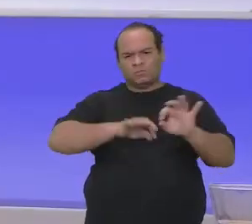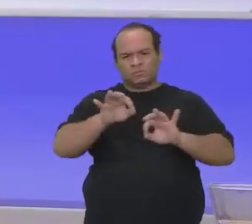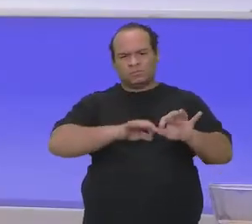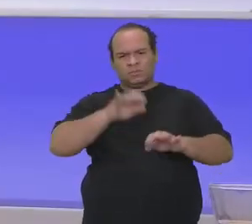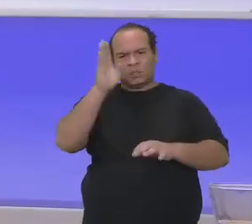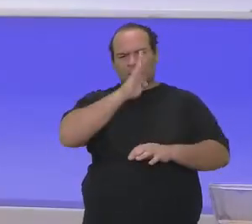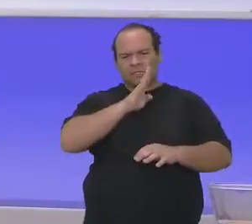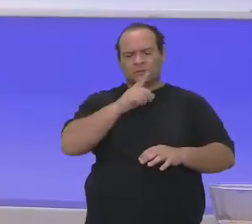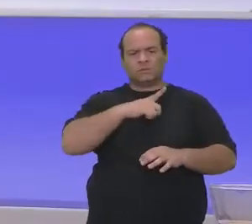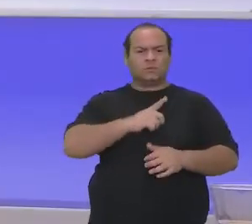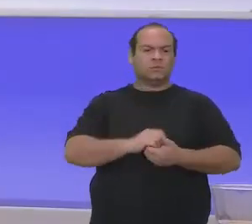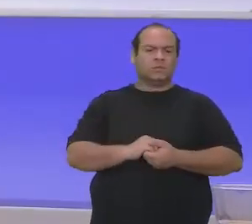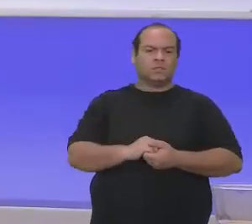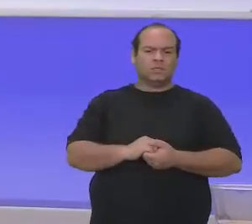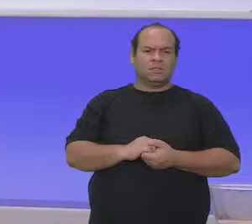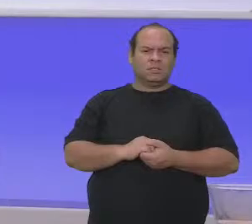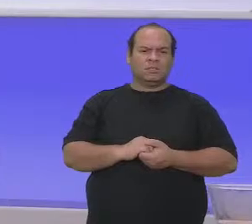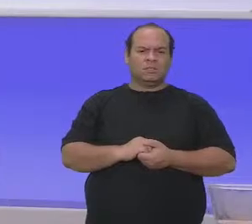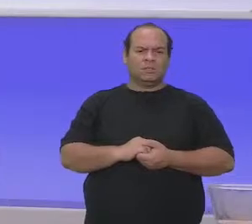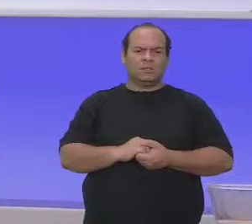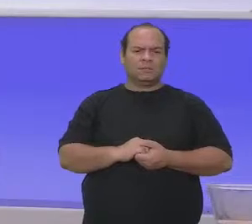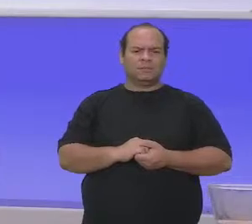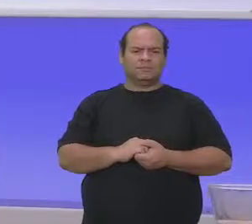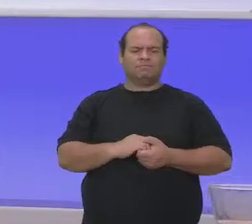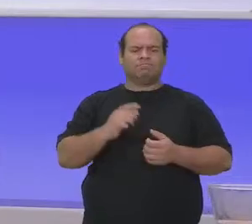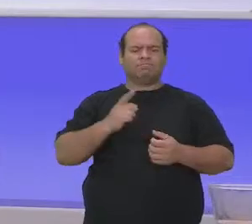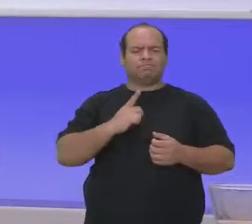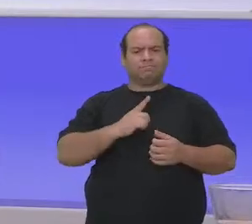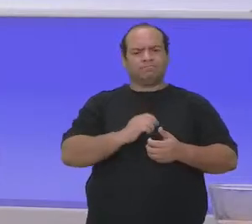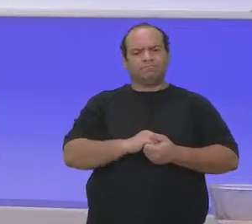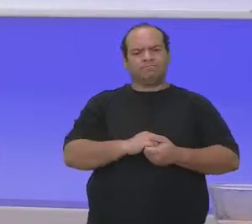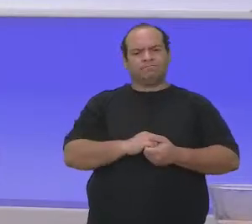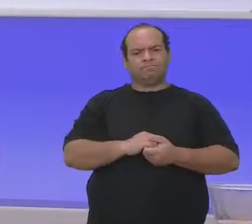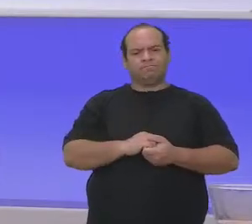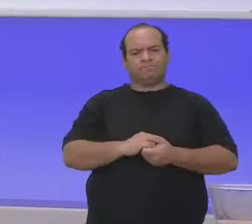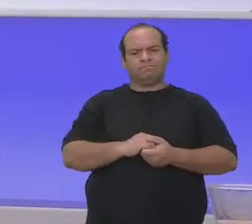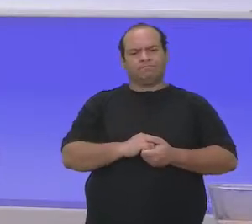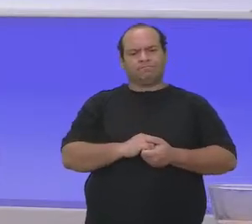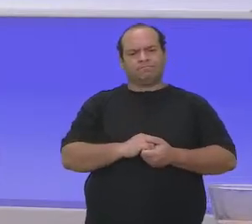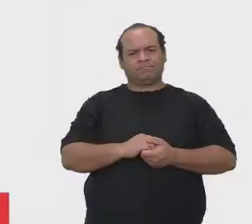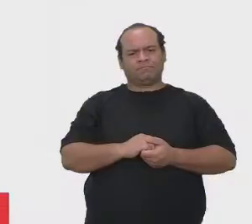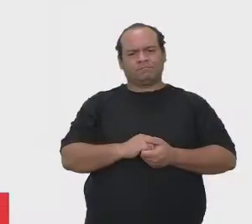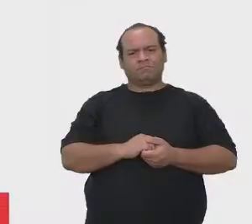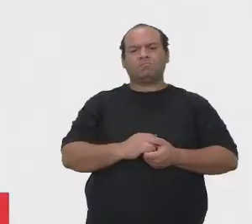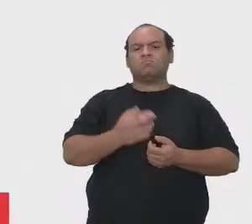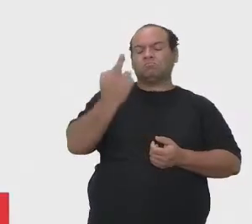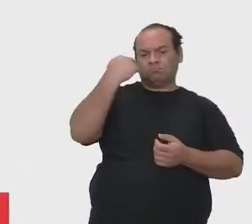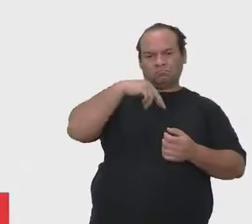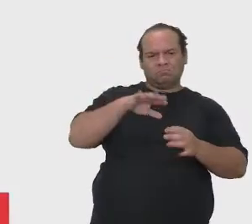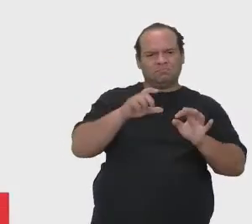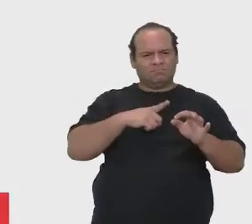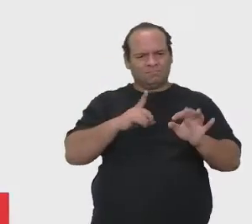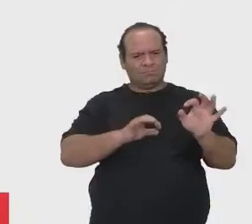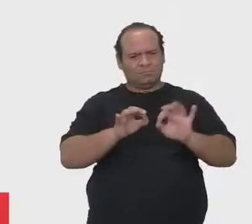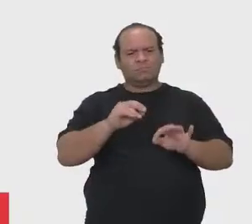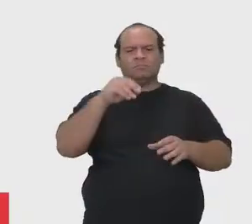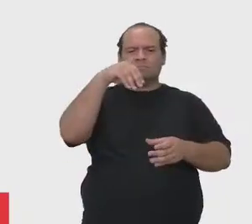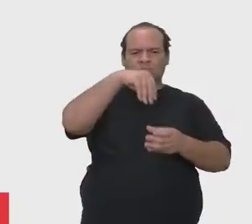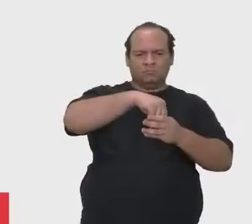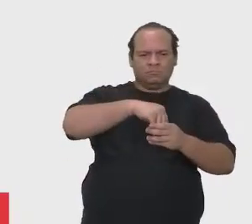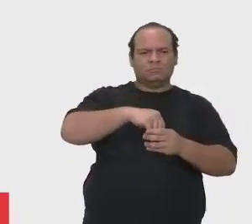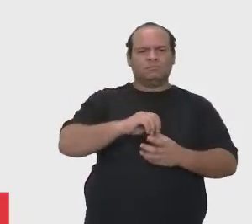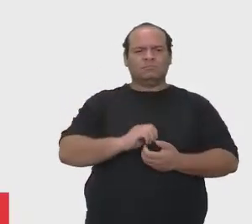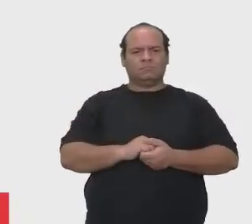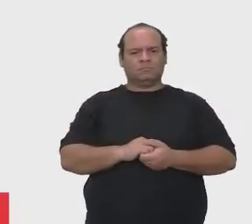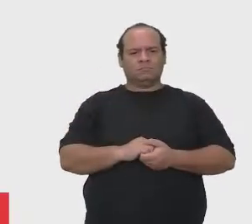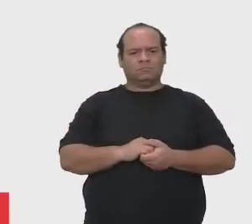Brasil ele desprende de uma matriz majoritariamente renovável. A gente tem